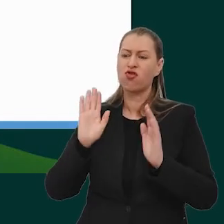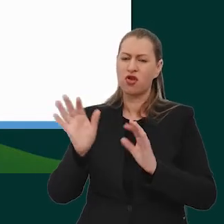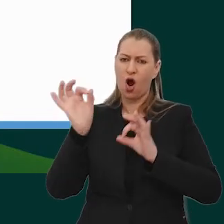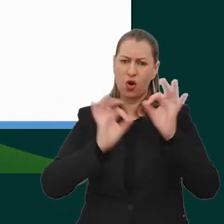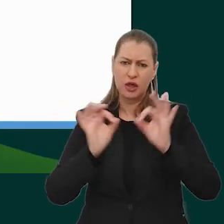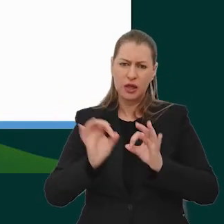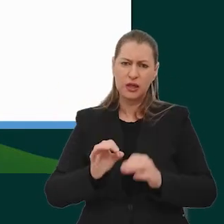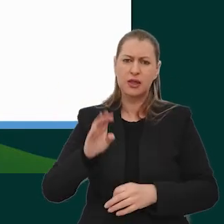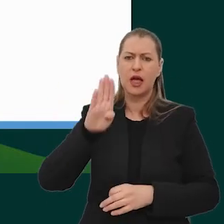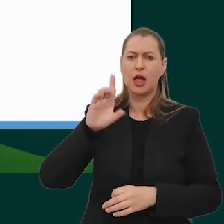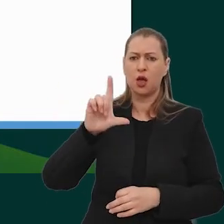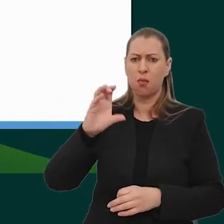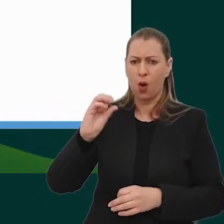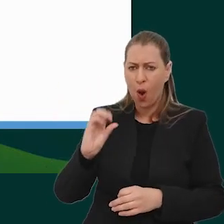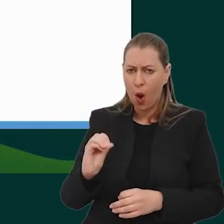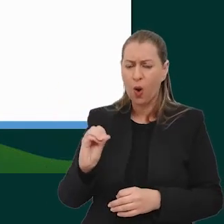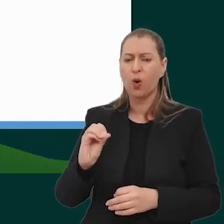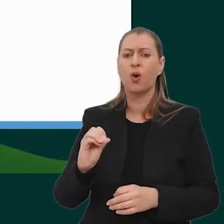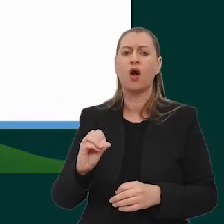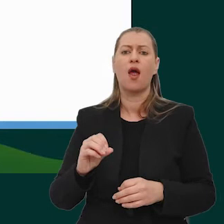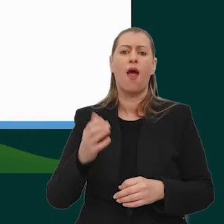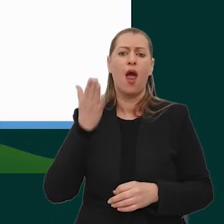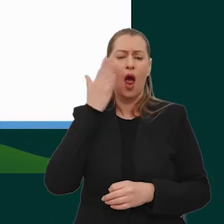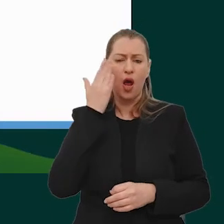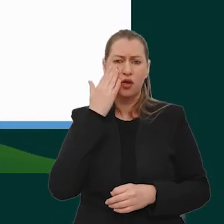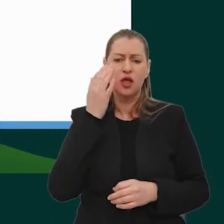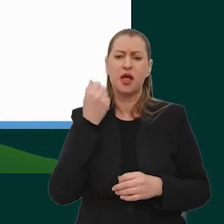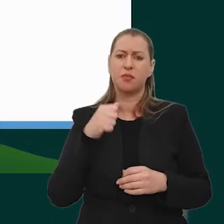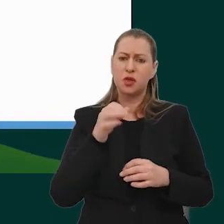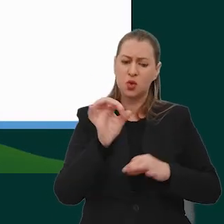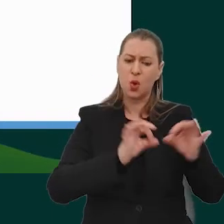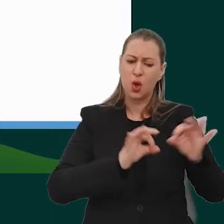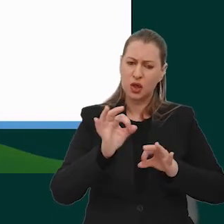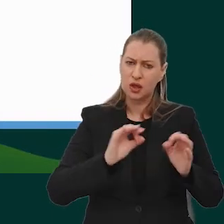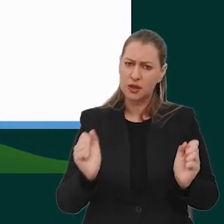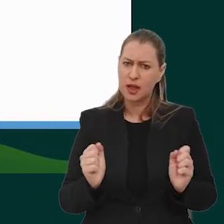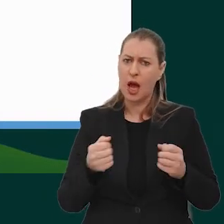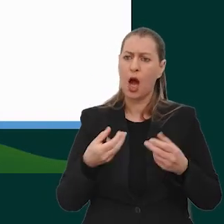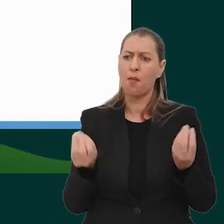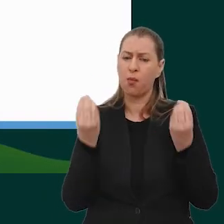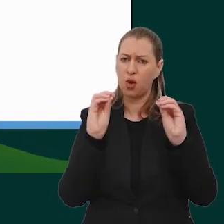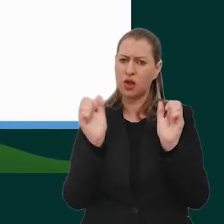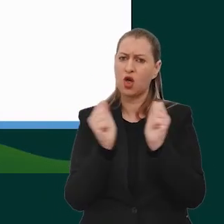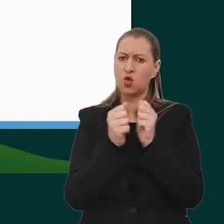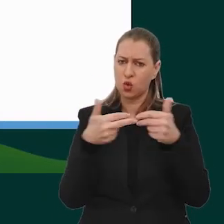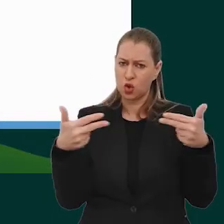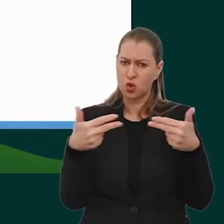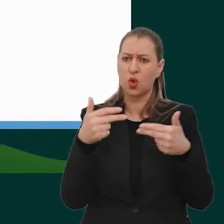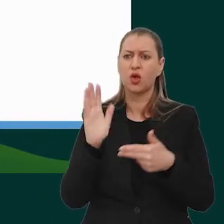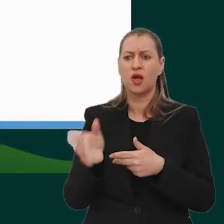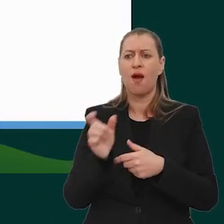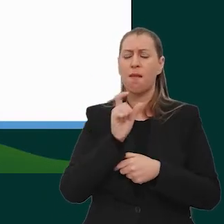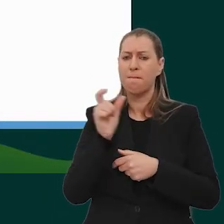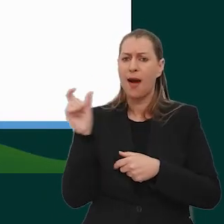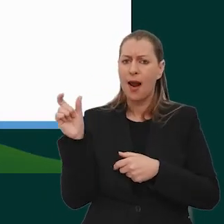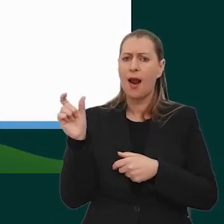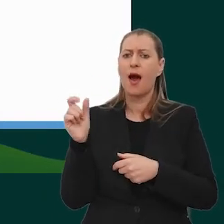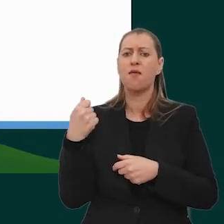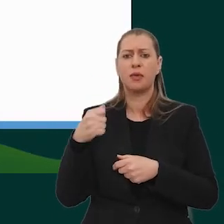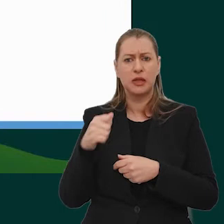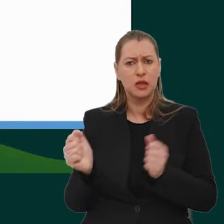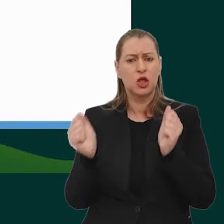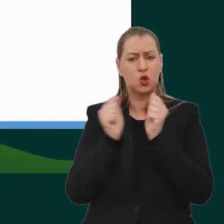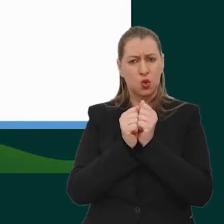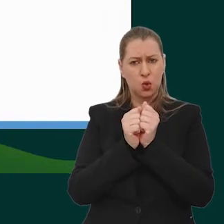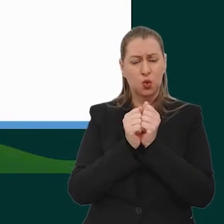eu já sei que eu não posso dividir assim, ela louca, eu tenho que manter um pouquinho junto as coisas, né? Porque algumas palavras nasceram para ficar